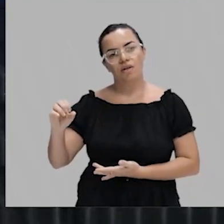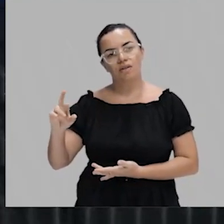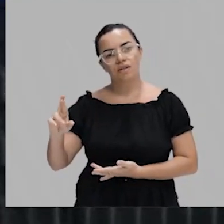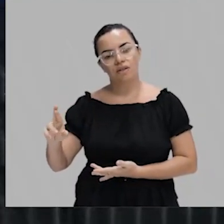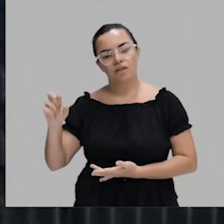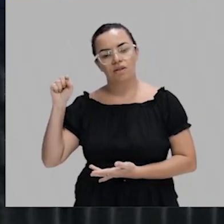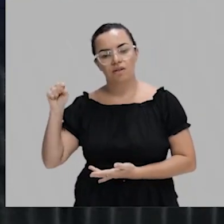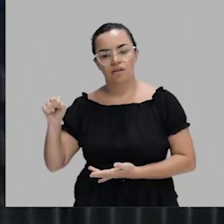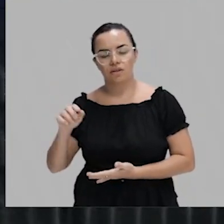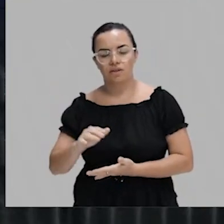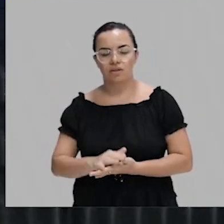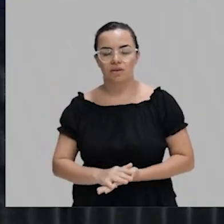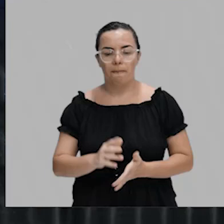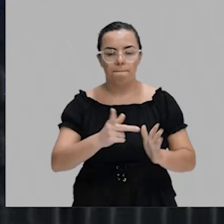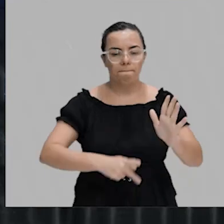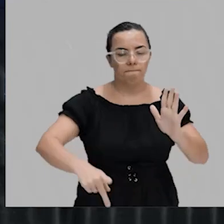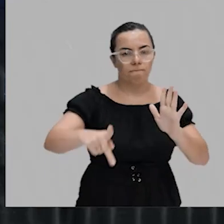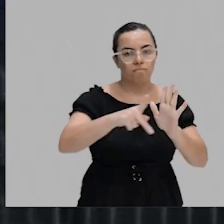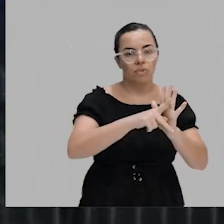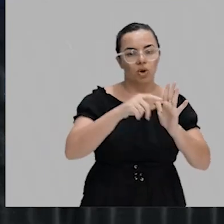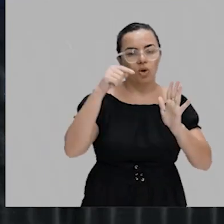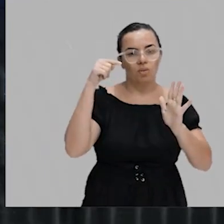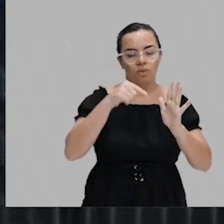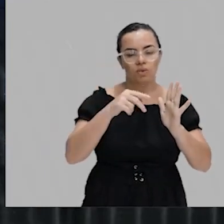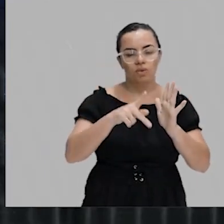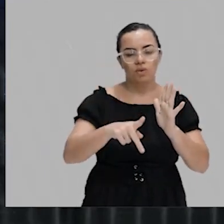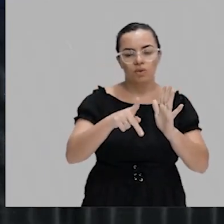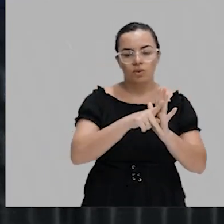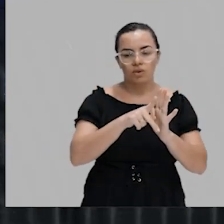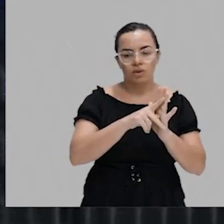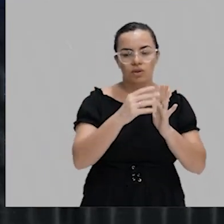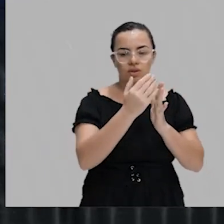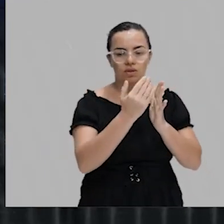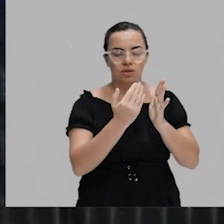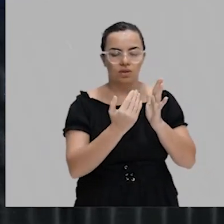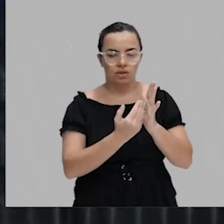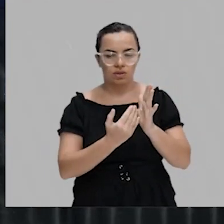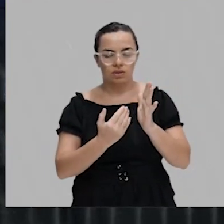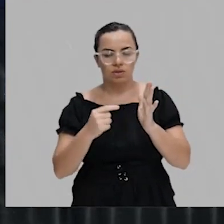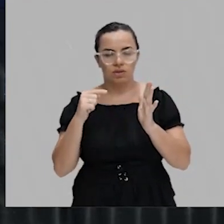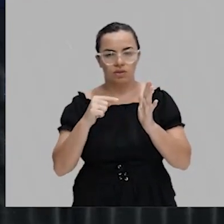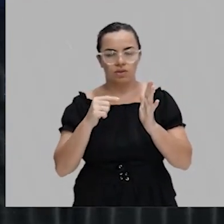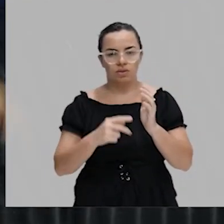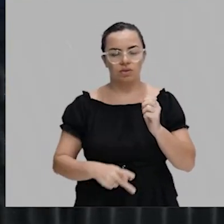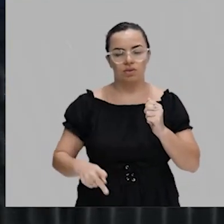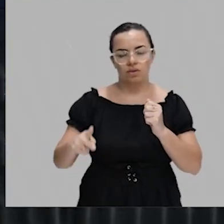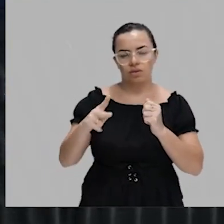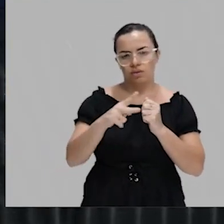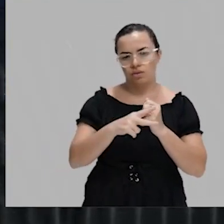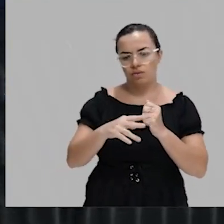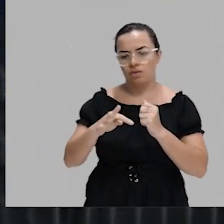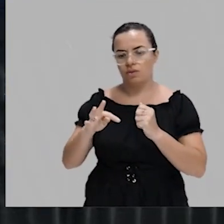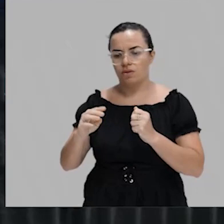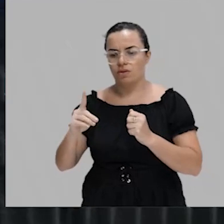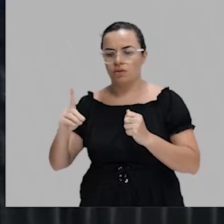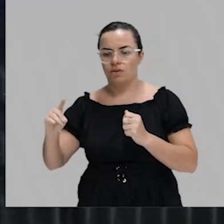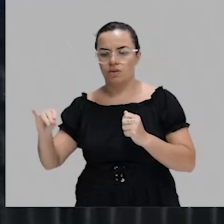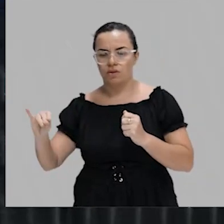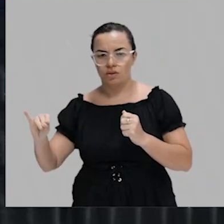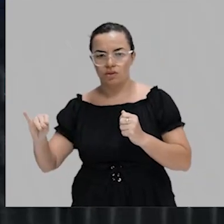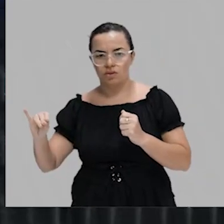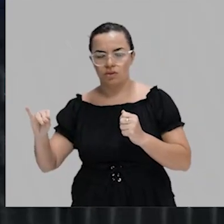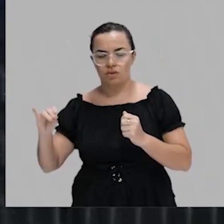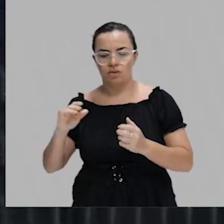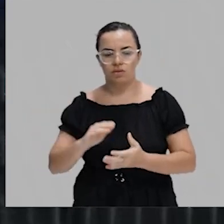verbo. Pertencimento é nome, pertencer é verbo. Nesse caso, ele se classifica como transitivo